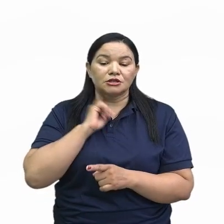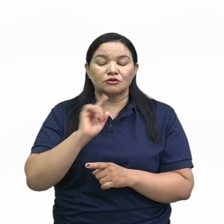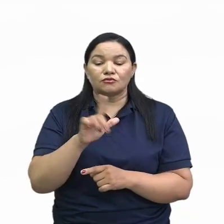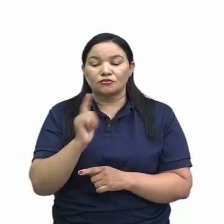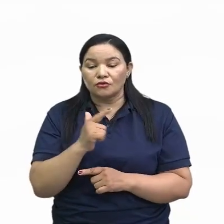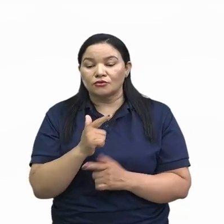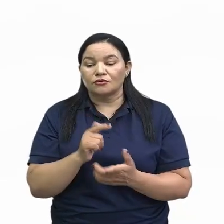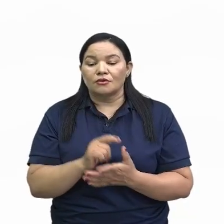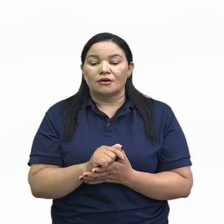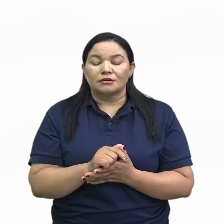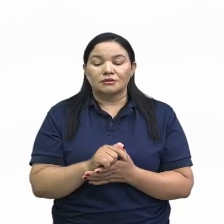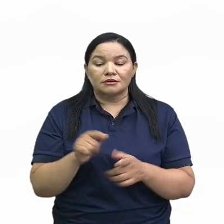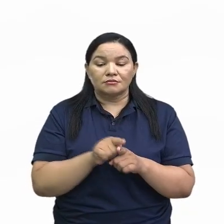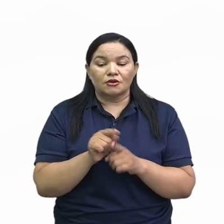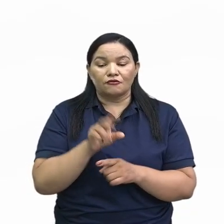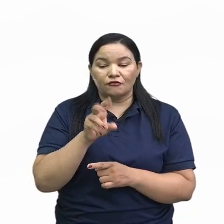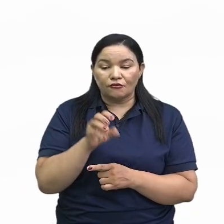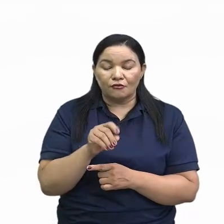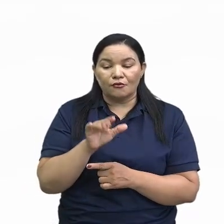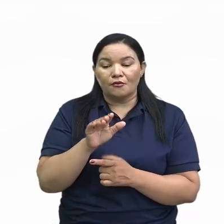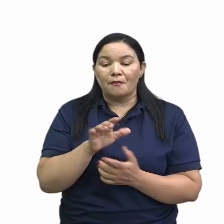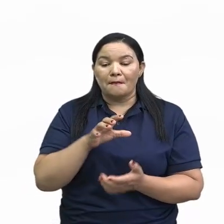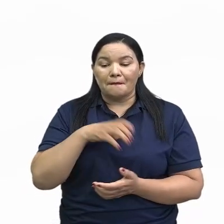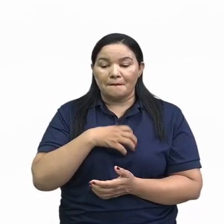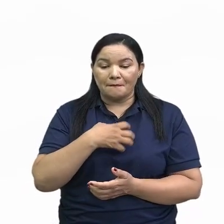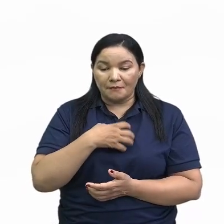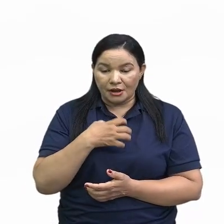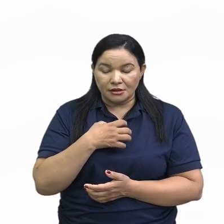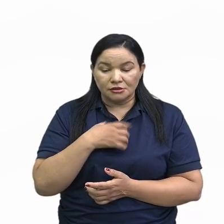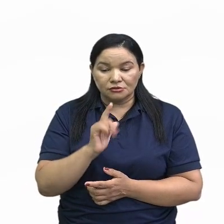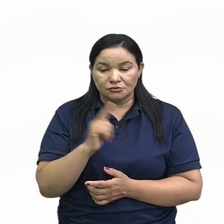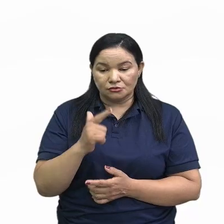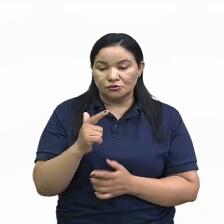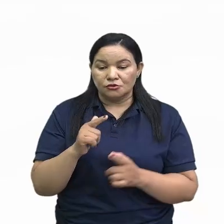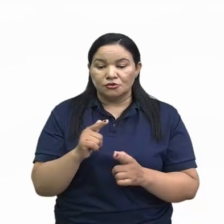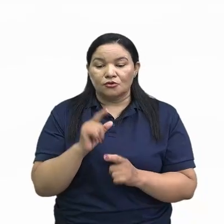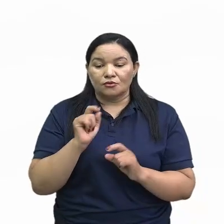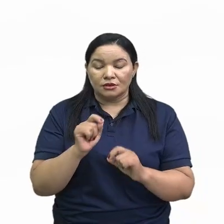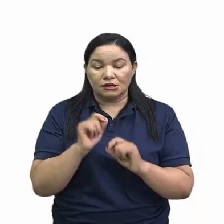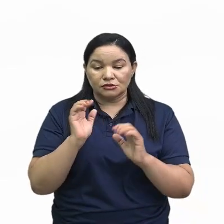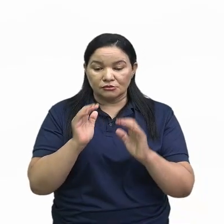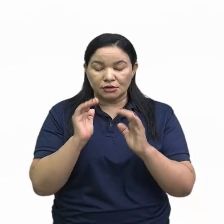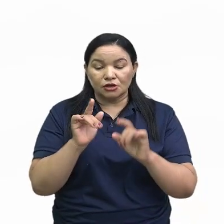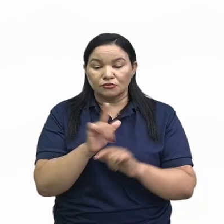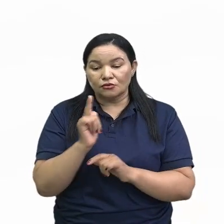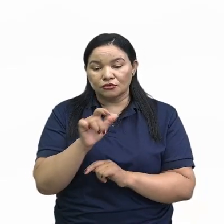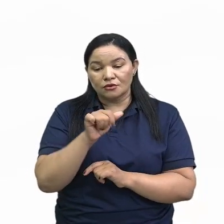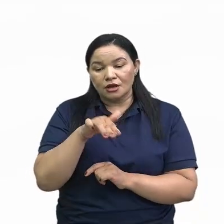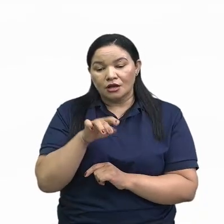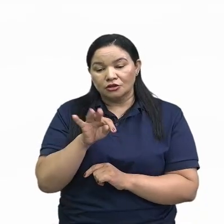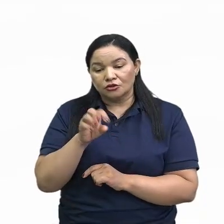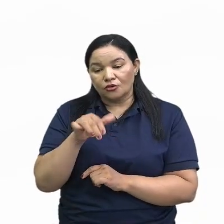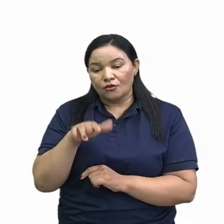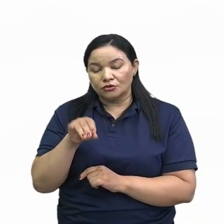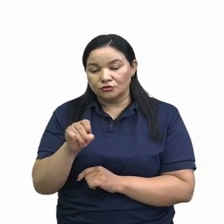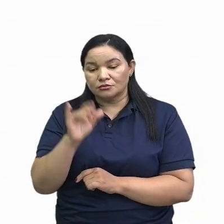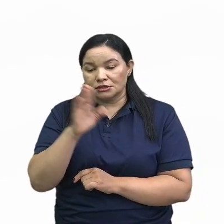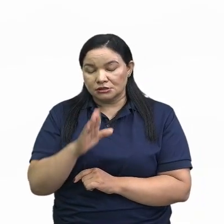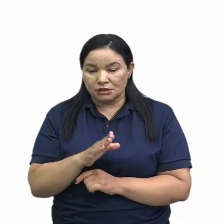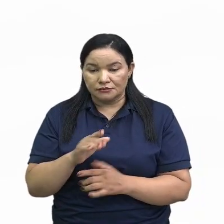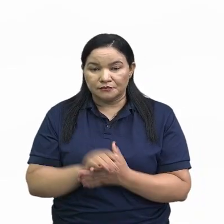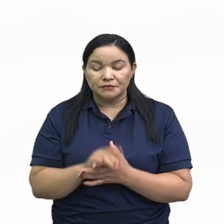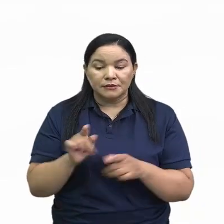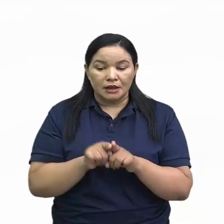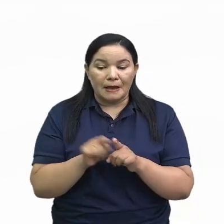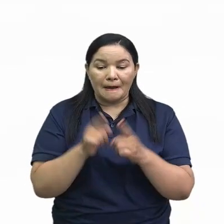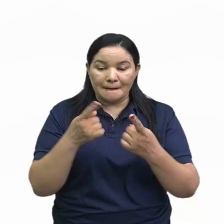maestro, soberano, foi Antônio brasileiro. Observe que na letra dessa música, nós temos aí uma música de Chico Buarque,